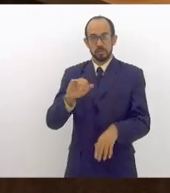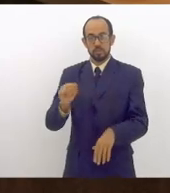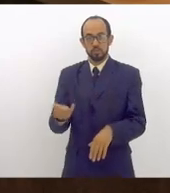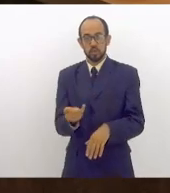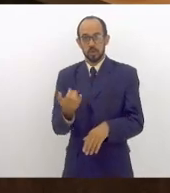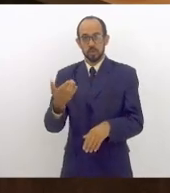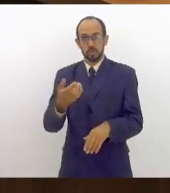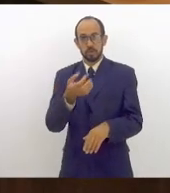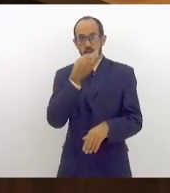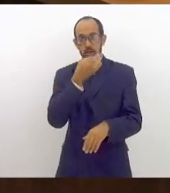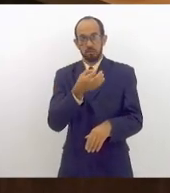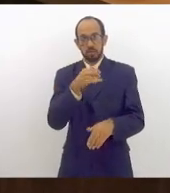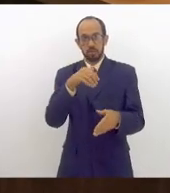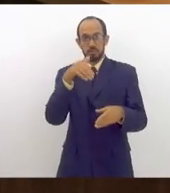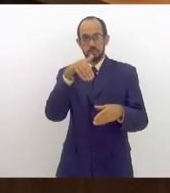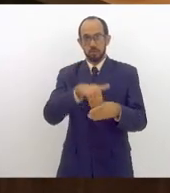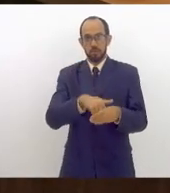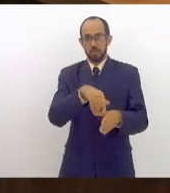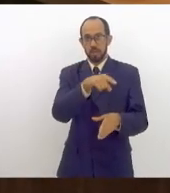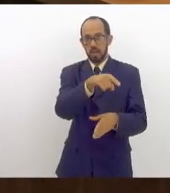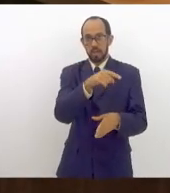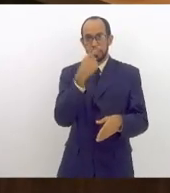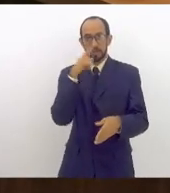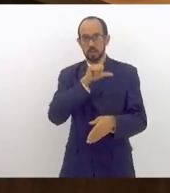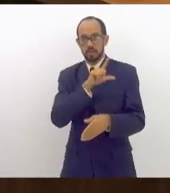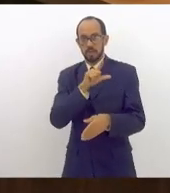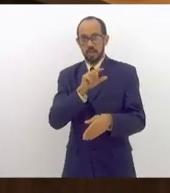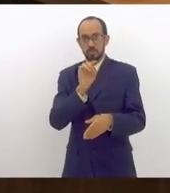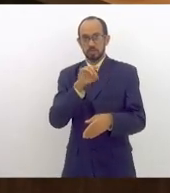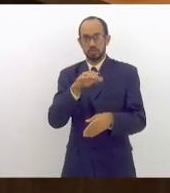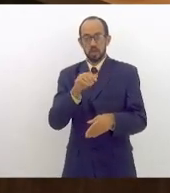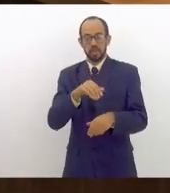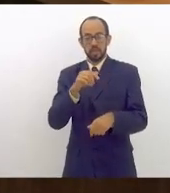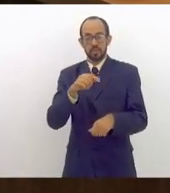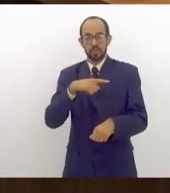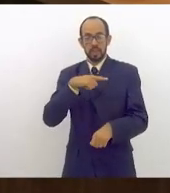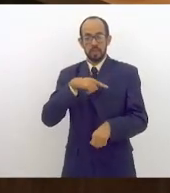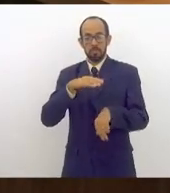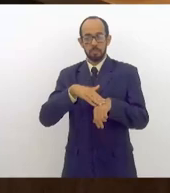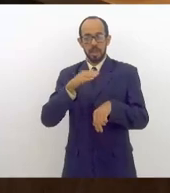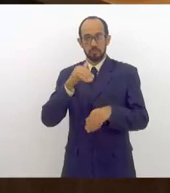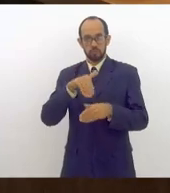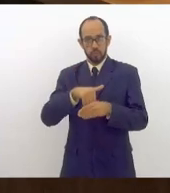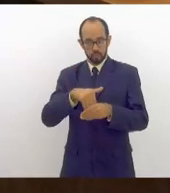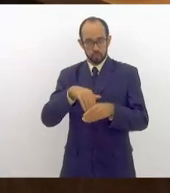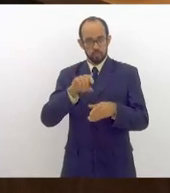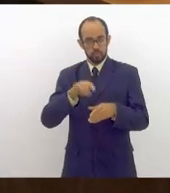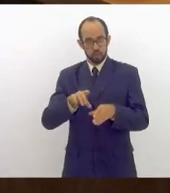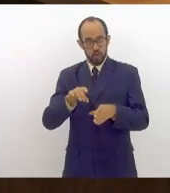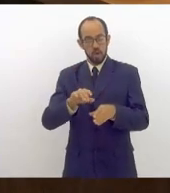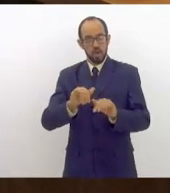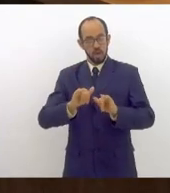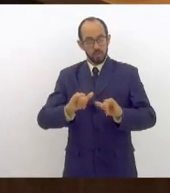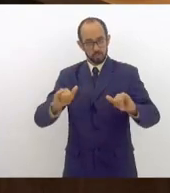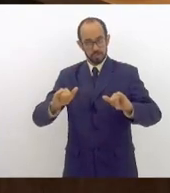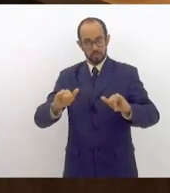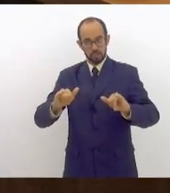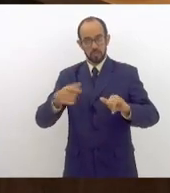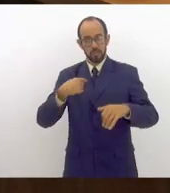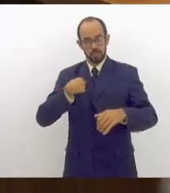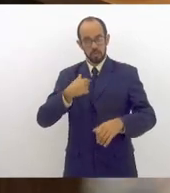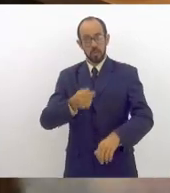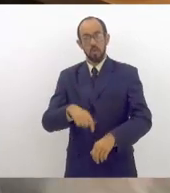dois pareceres para votar e ganhar quem tivesse mais voto. Eu estou só assinalando que eu